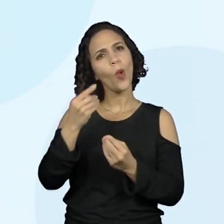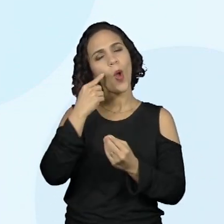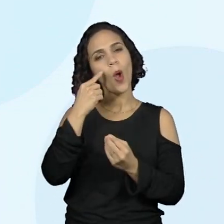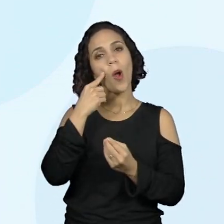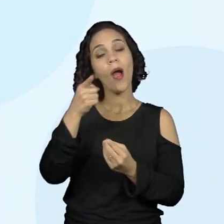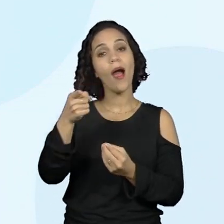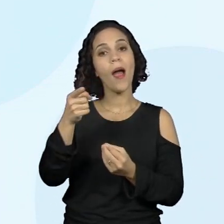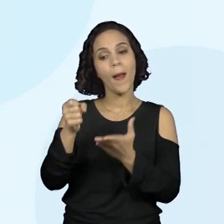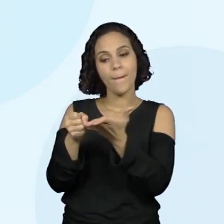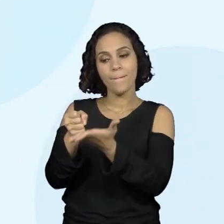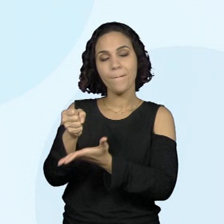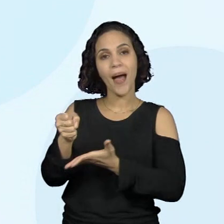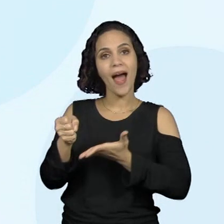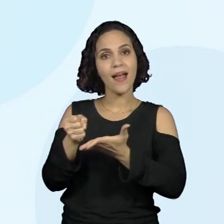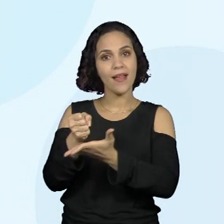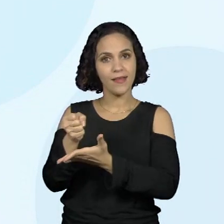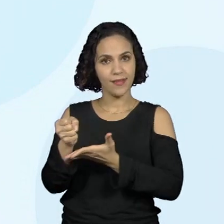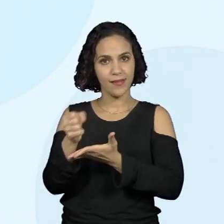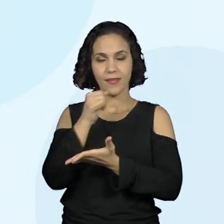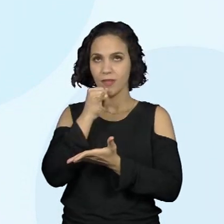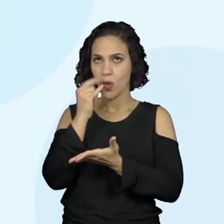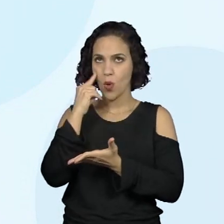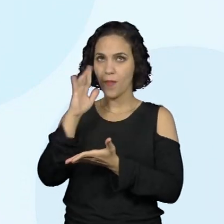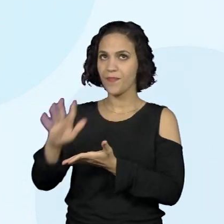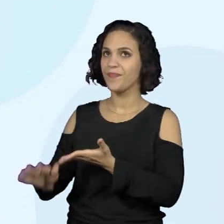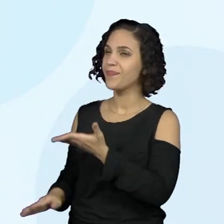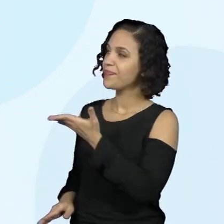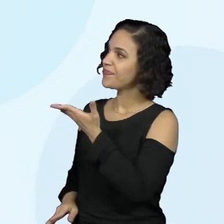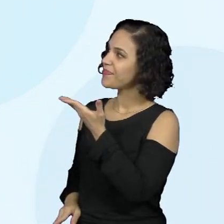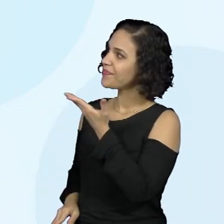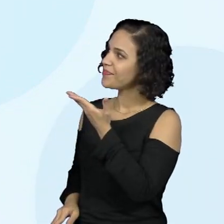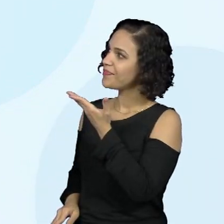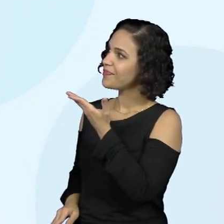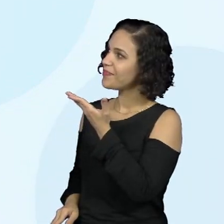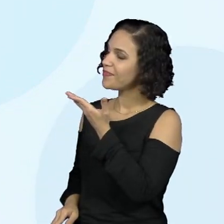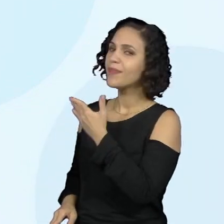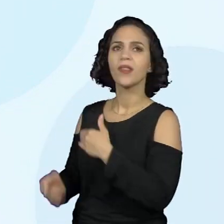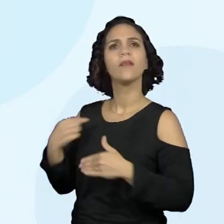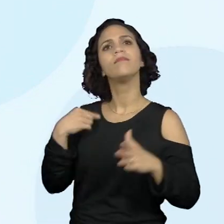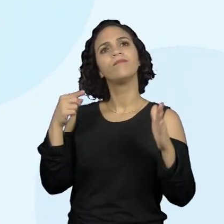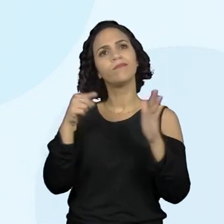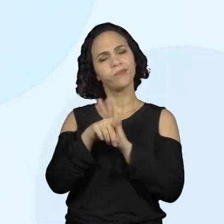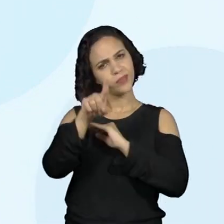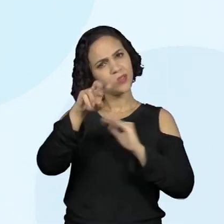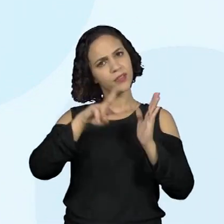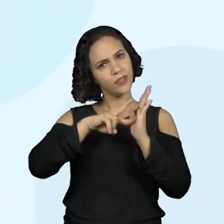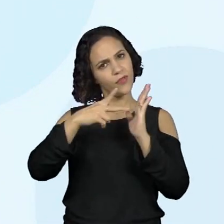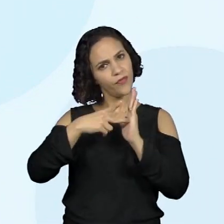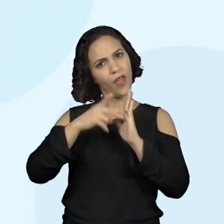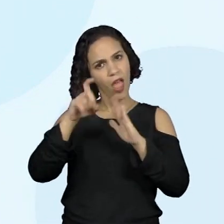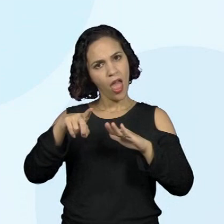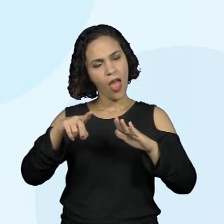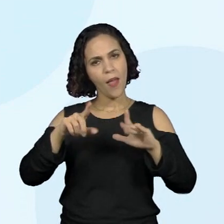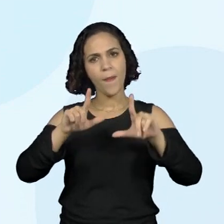caracterizaria uma pirâmide? Eu posso dizer que isso que vocês observam aí é uma pirâmide? Sim?